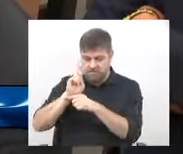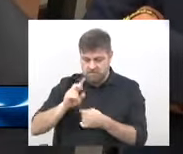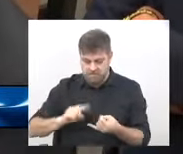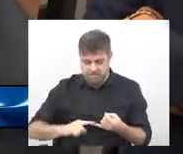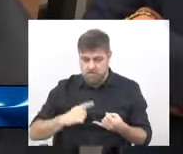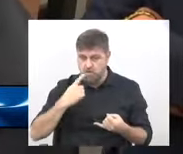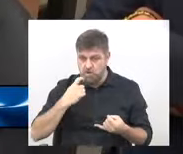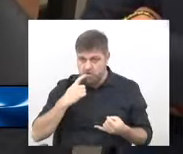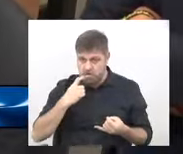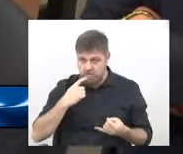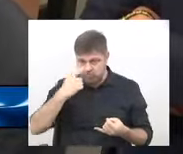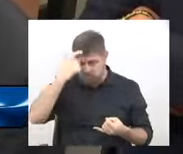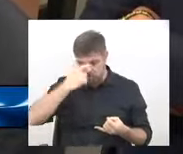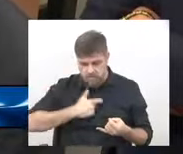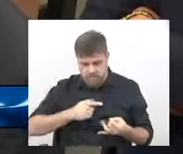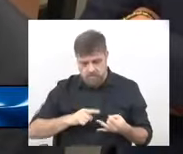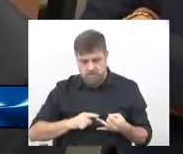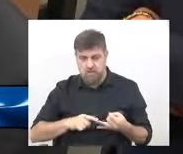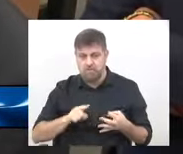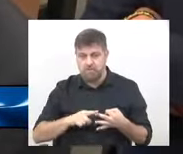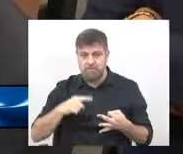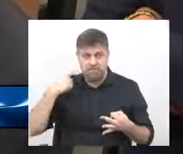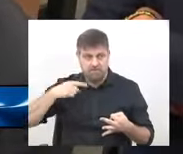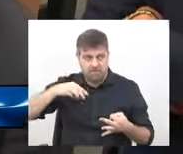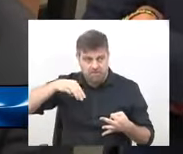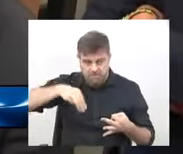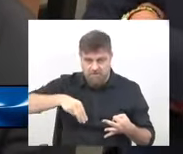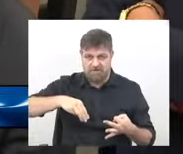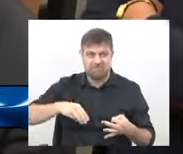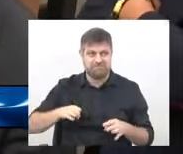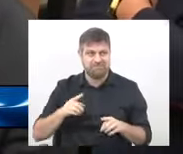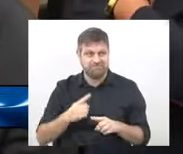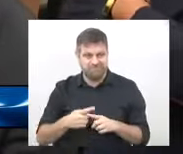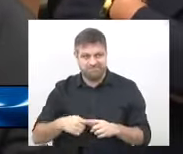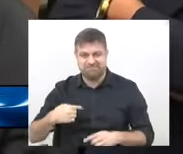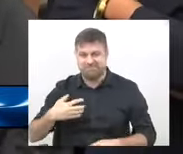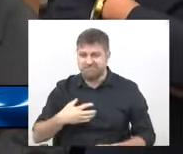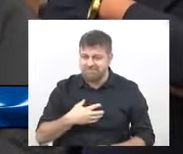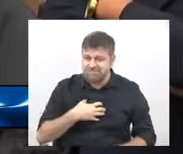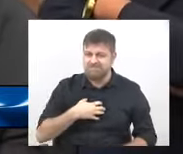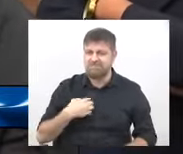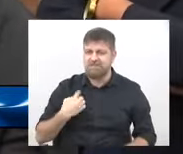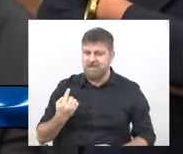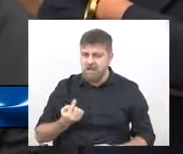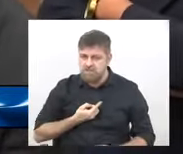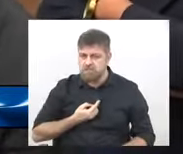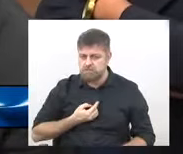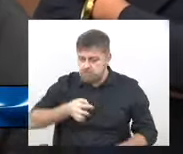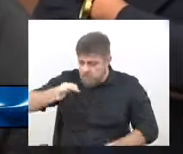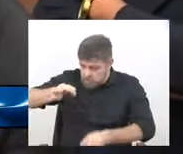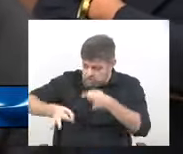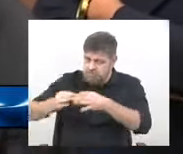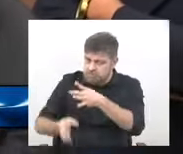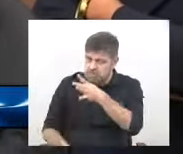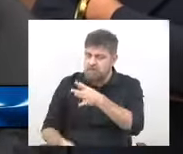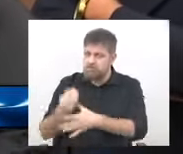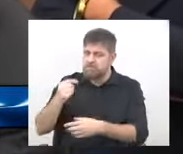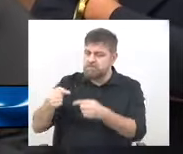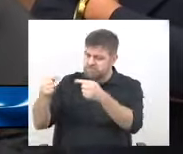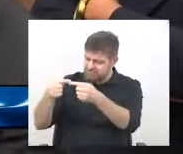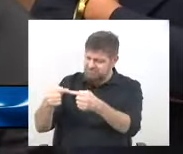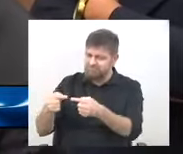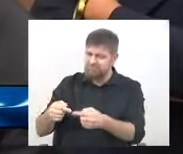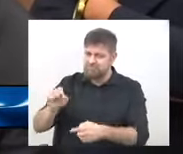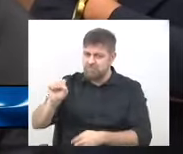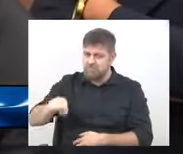nome, também em nome do vereador Marcos Bernardelli, na medida em que nós fazemos uma justiça, eternizamos